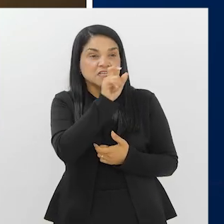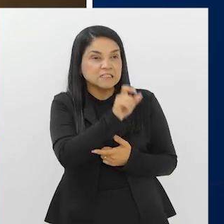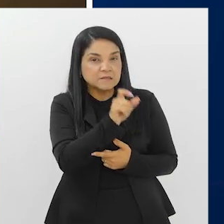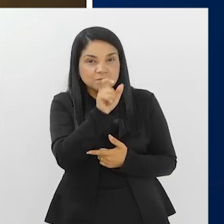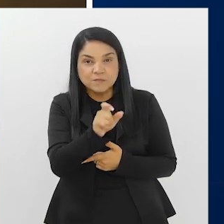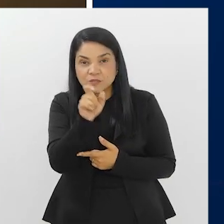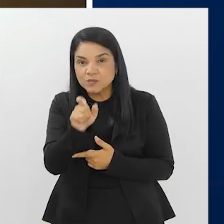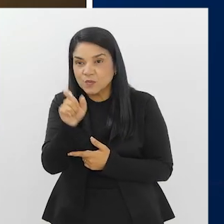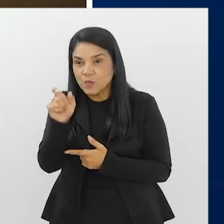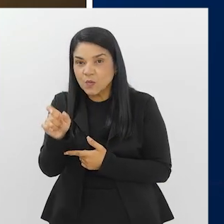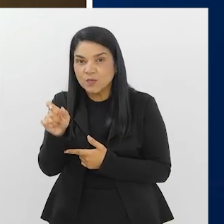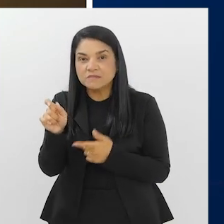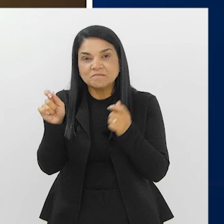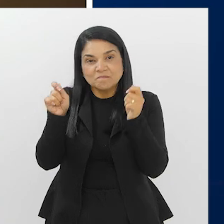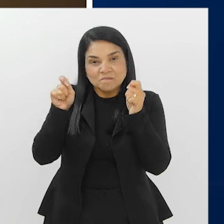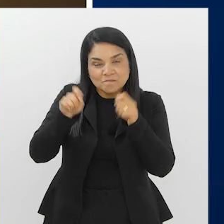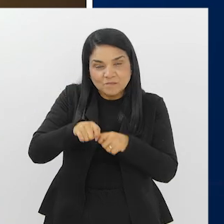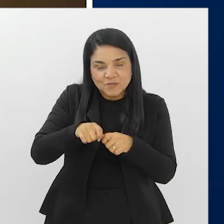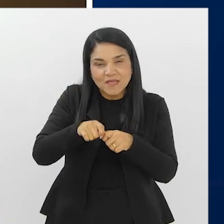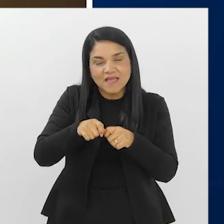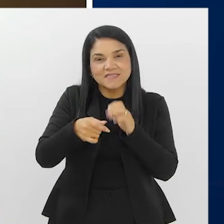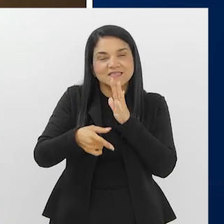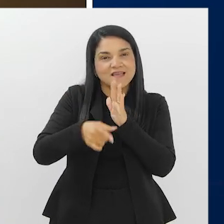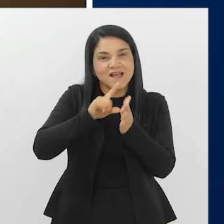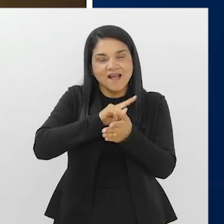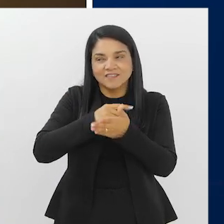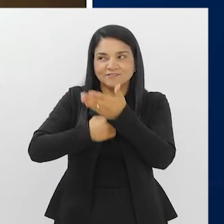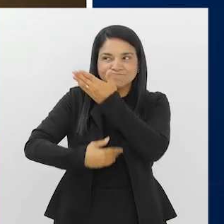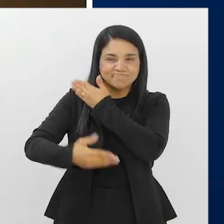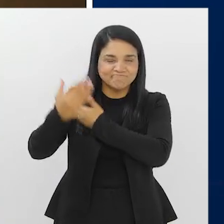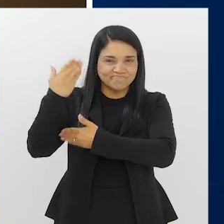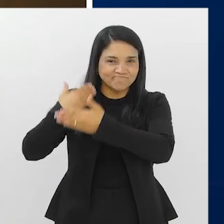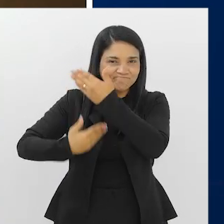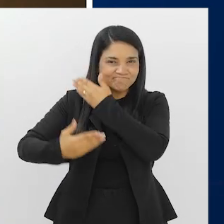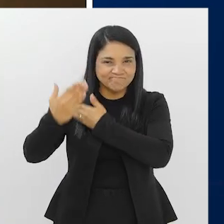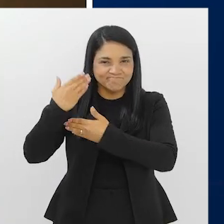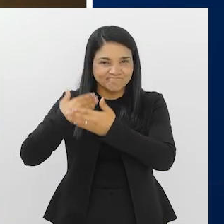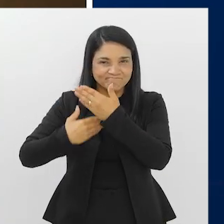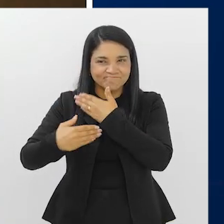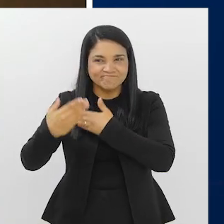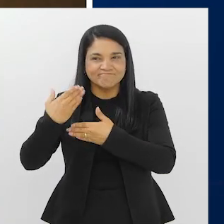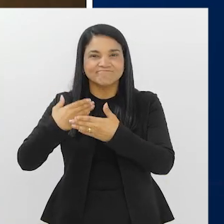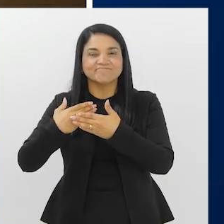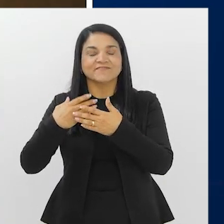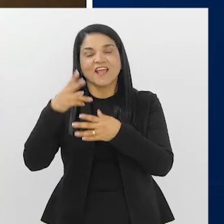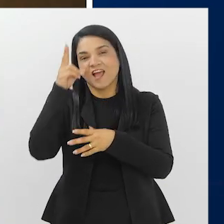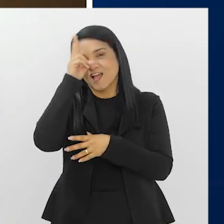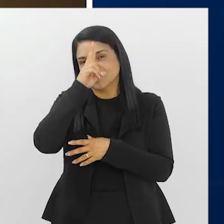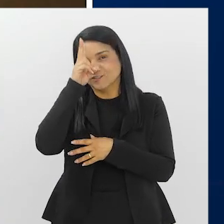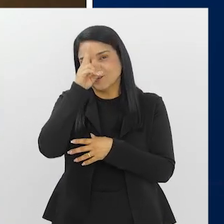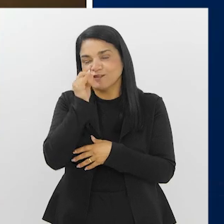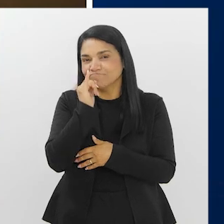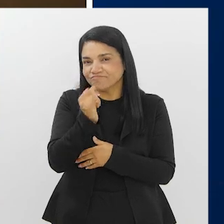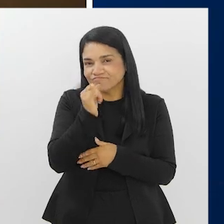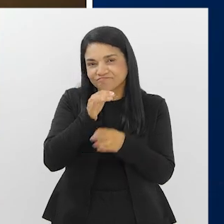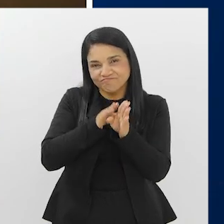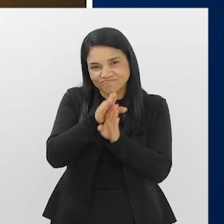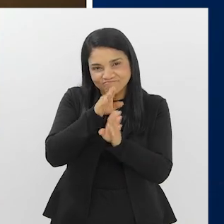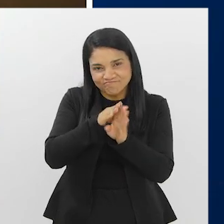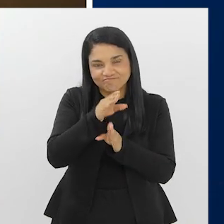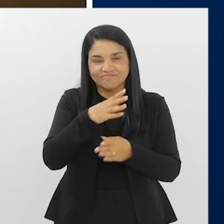visse tantas pessoas que a gente pudesse ter visto lá atrás, como foi a história de aleitamento,